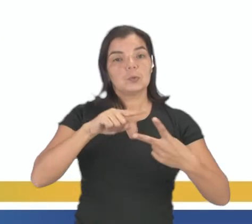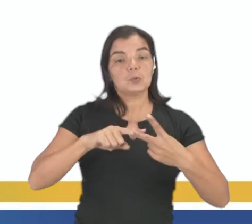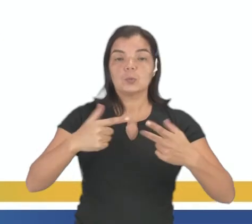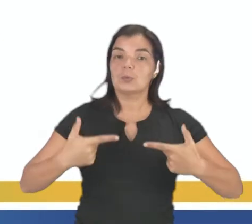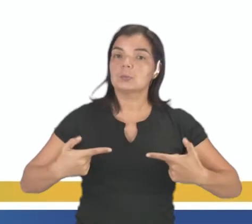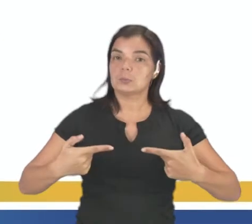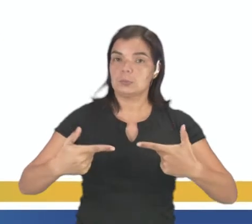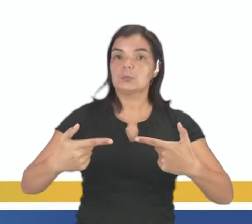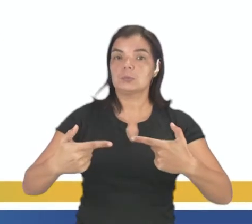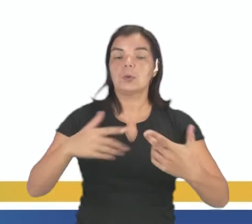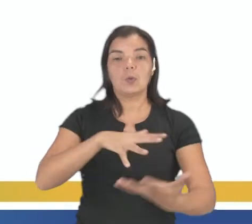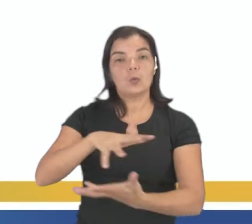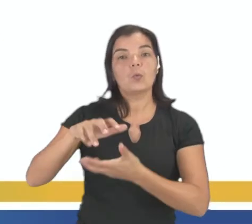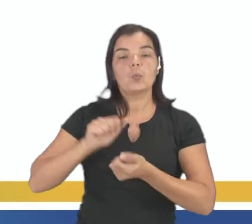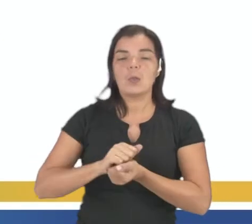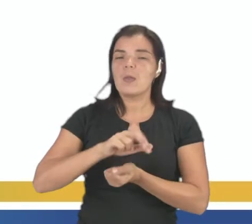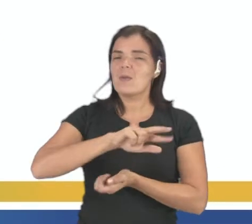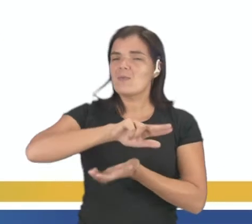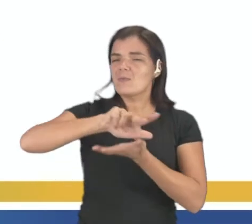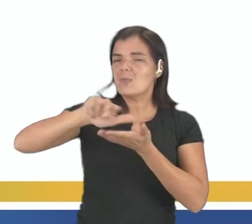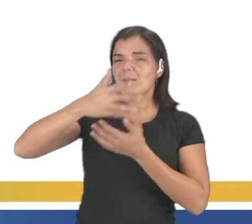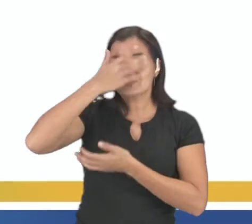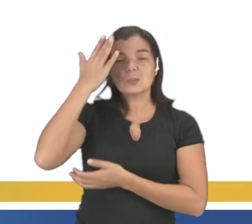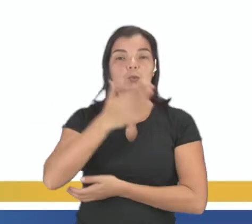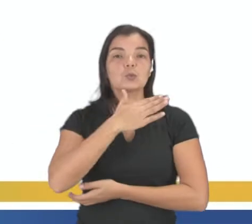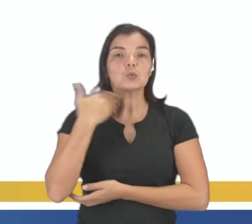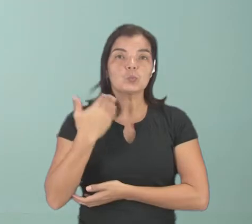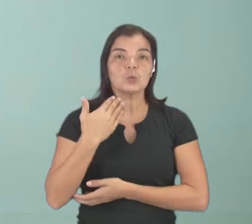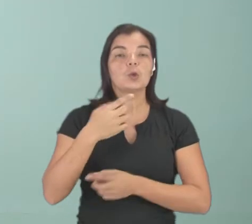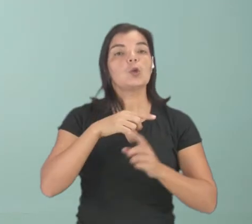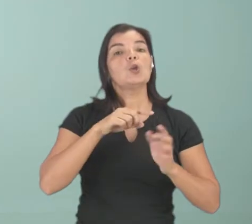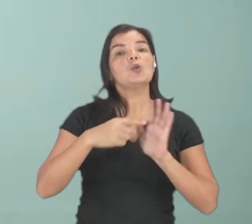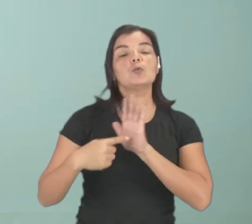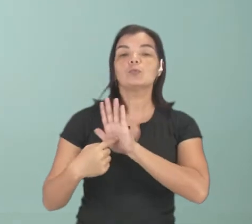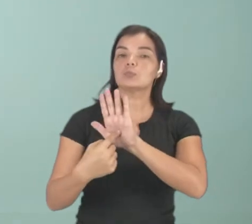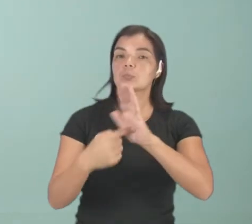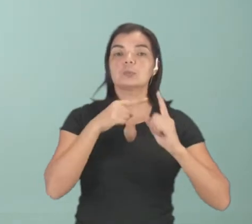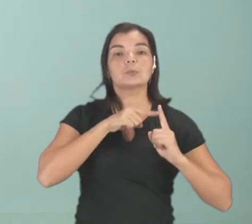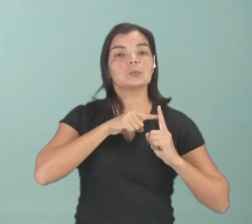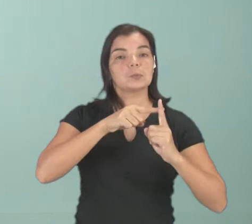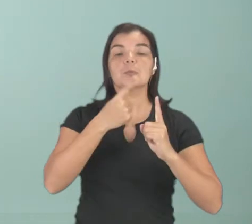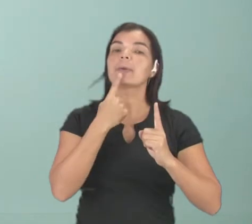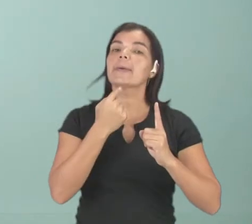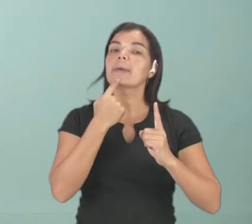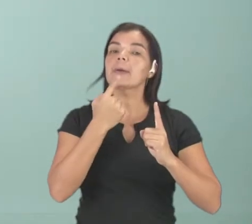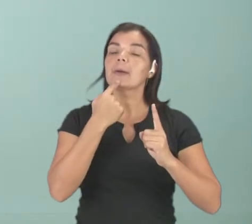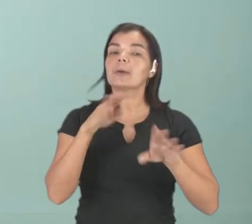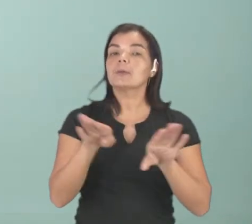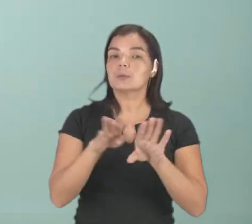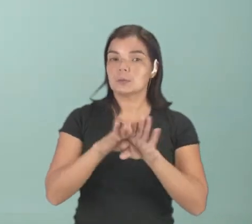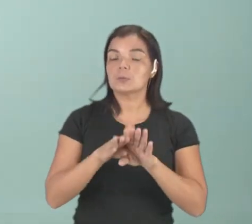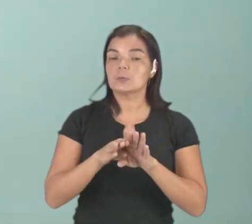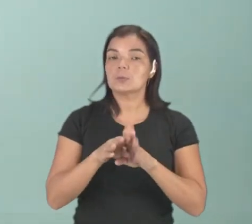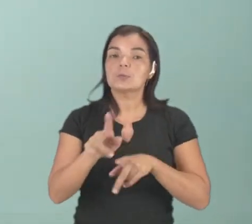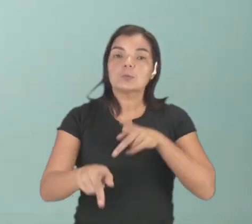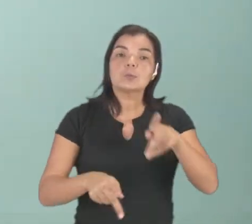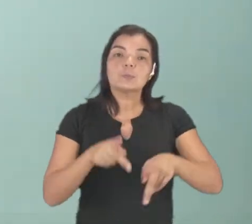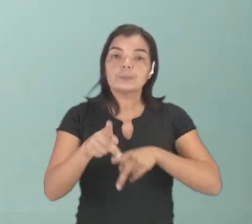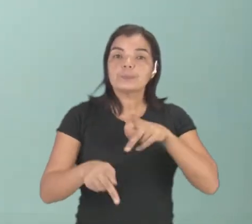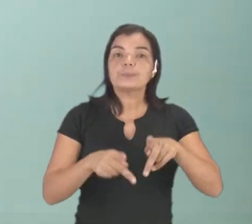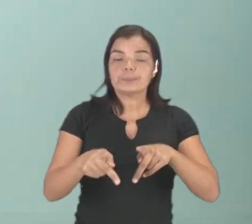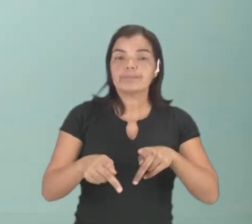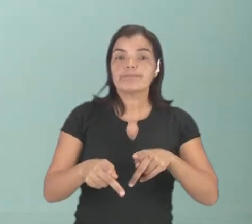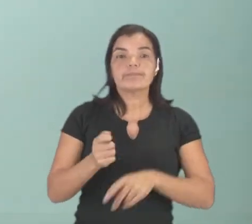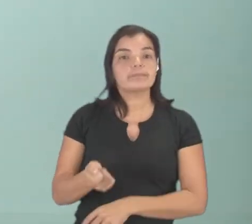guerras mundiais, né, milhões de mortos, e o símbolo da Cruz Vermelha foi uma organização humanitária que,